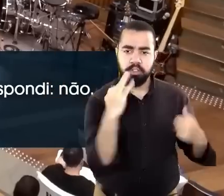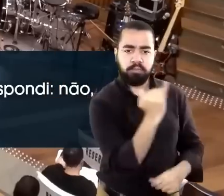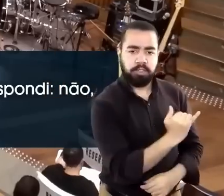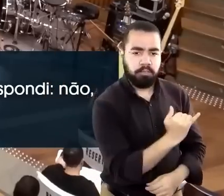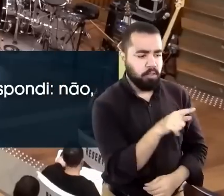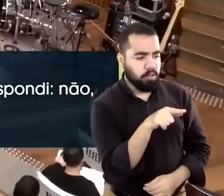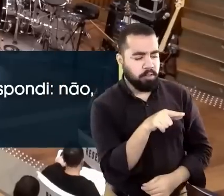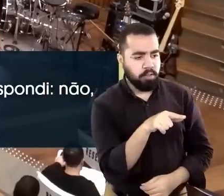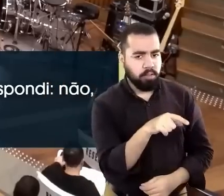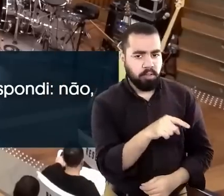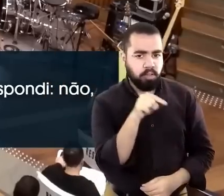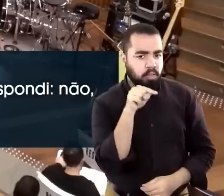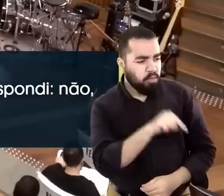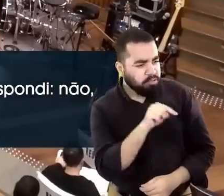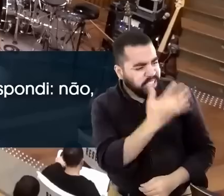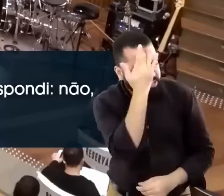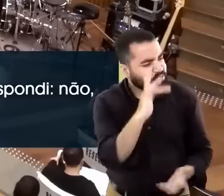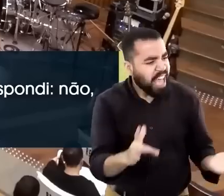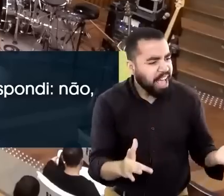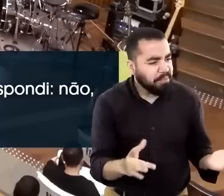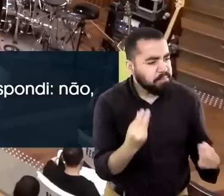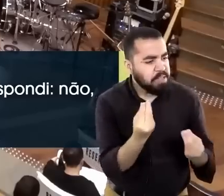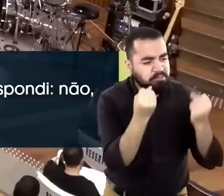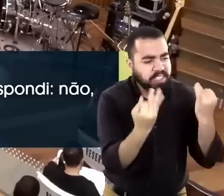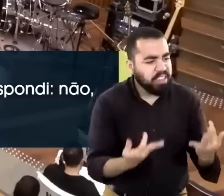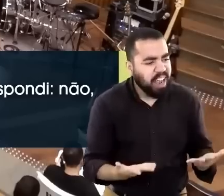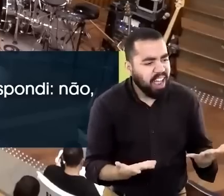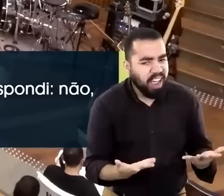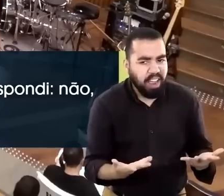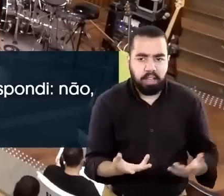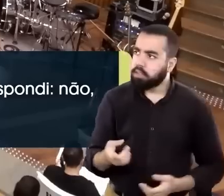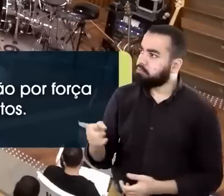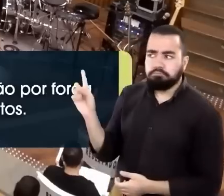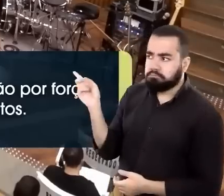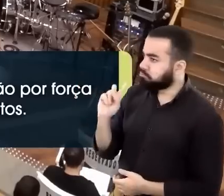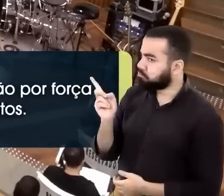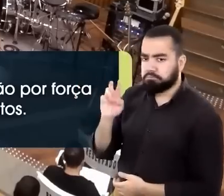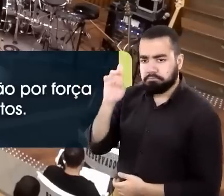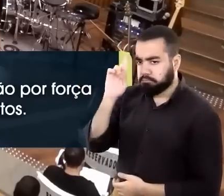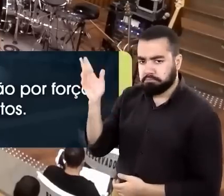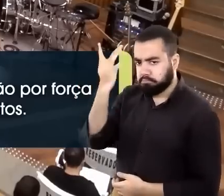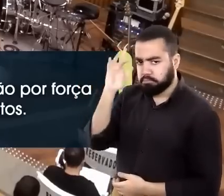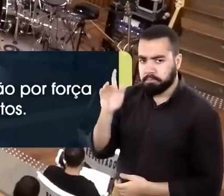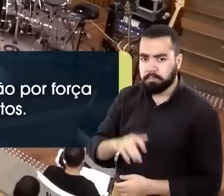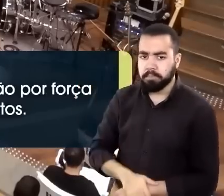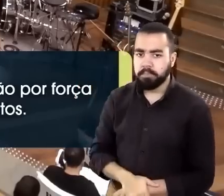o anjo, que falava comigo: não sabes tu o que é isso? Respondi: não, meu